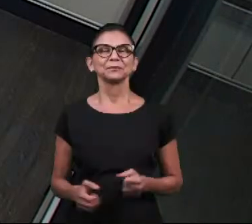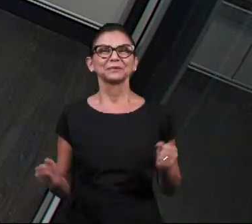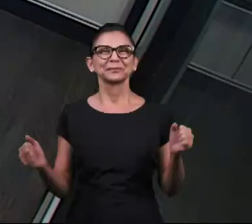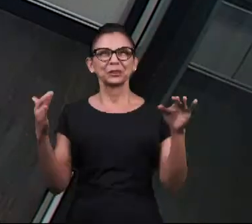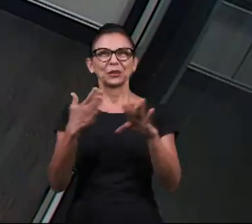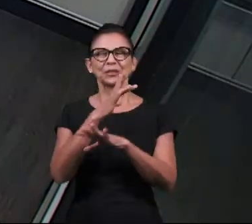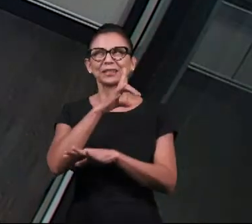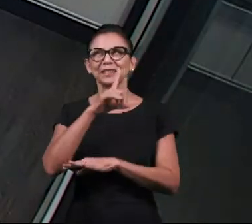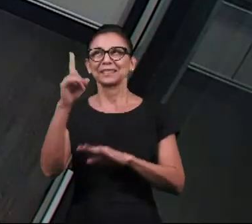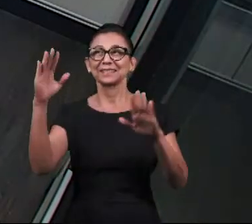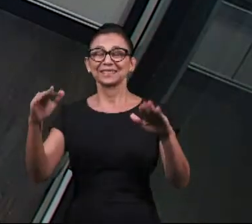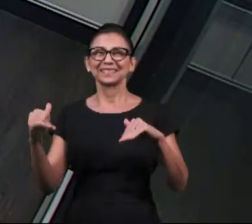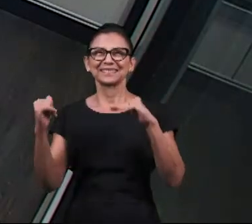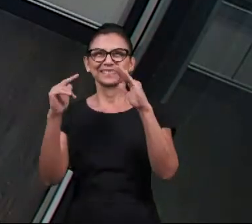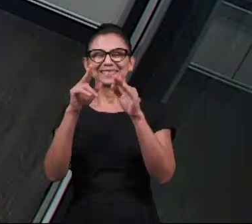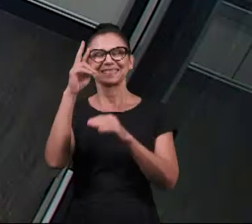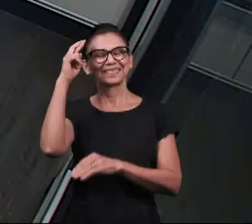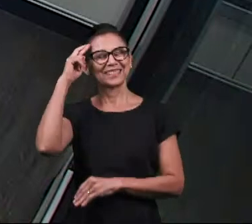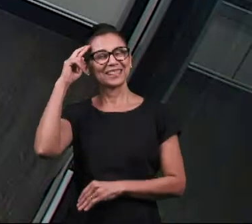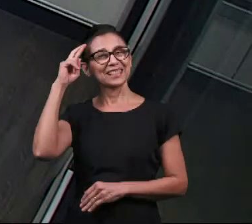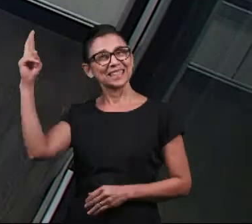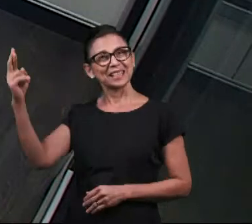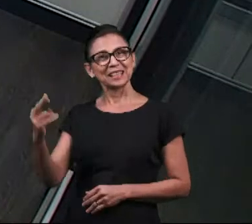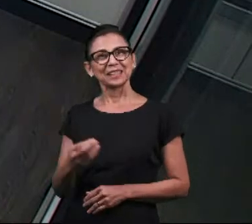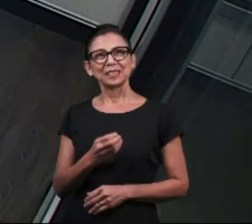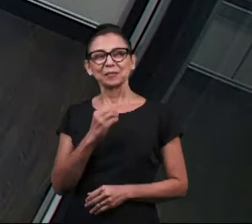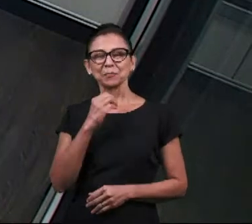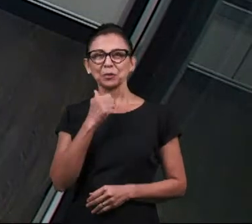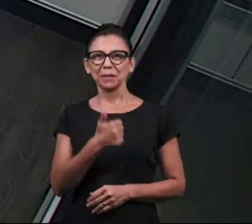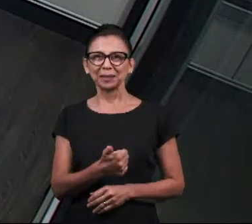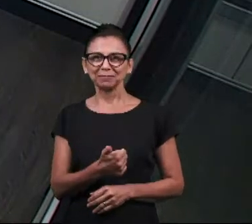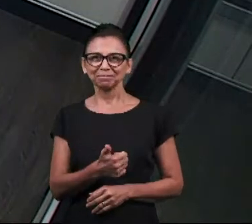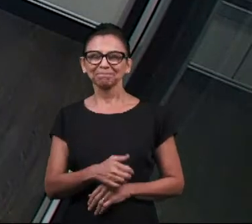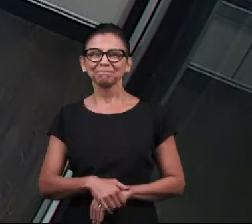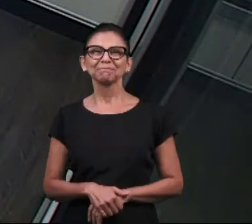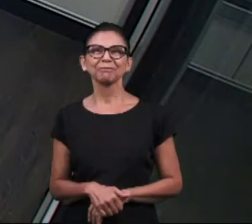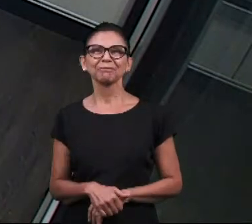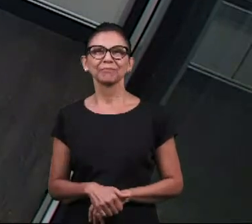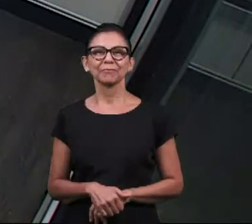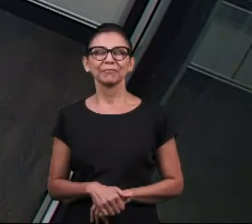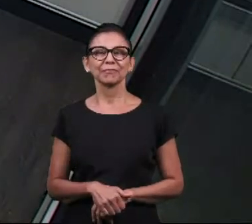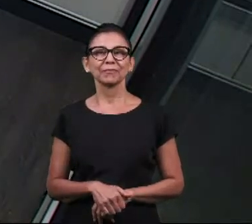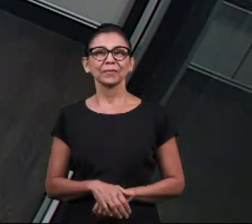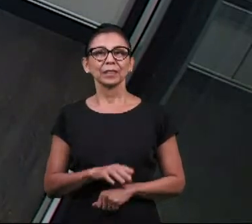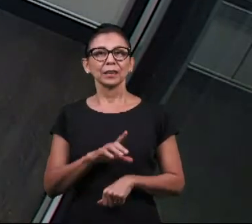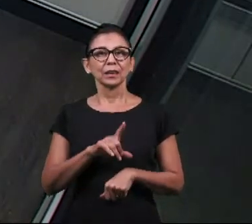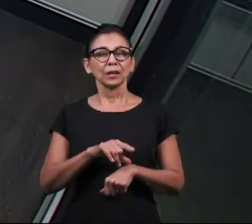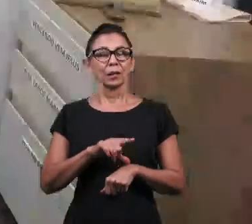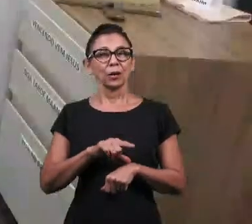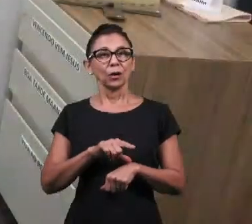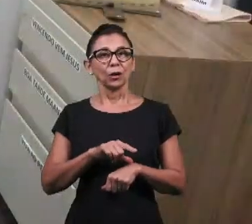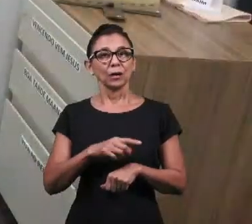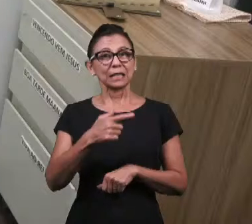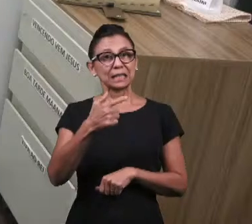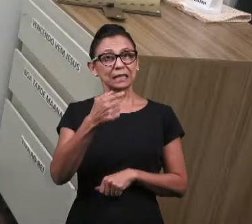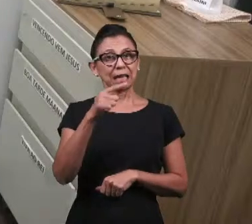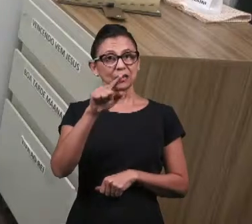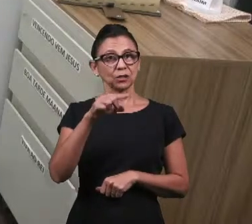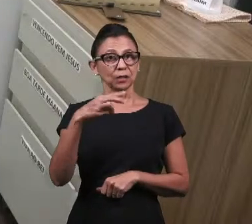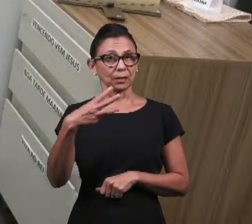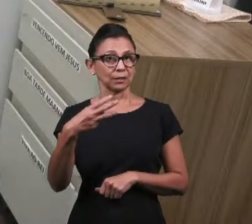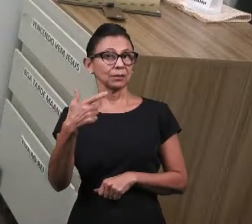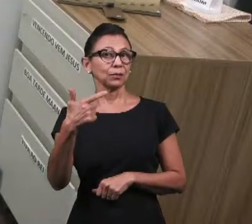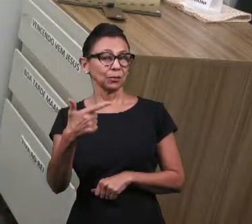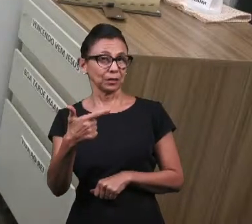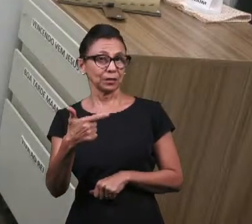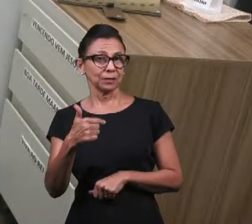Deus, louvado seja o nome do Senhor. Muito bem, 19 horas mais 32 minutos, horário de Brasília, 7 horas mais 32